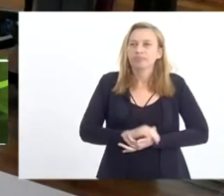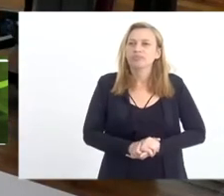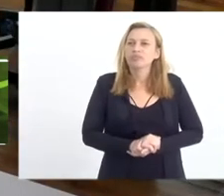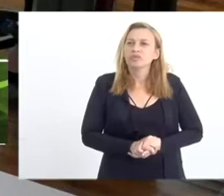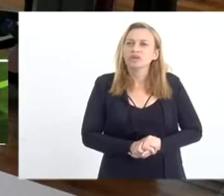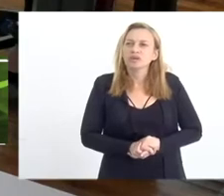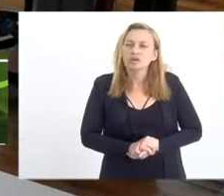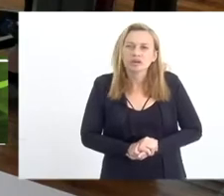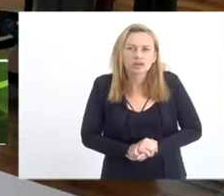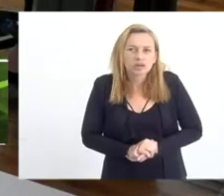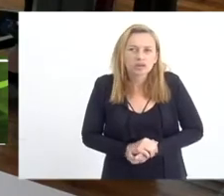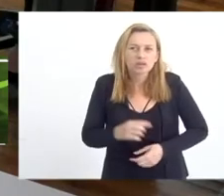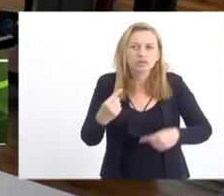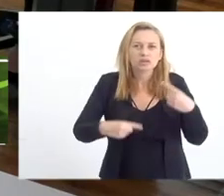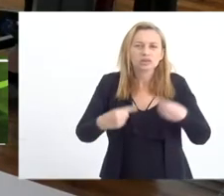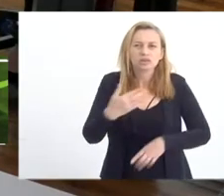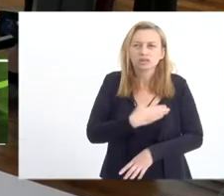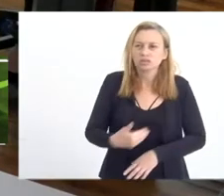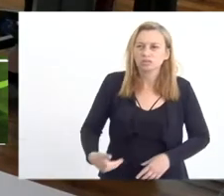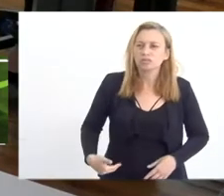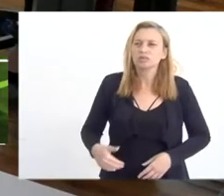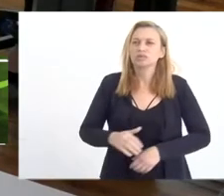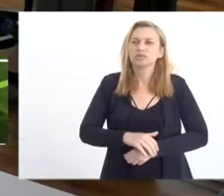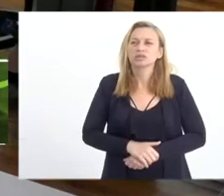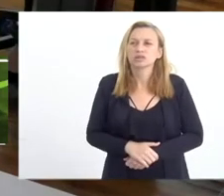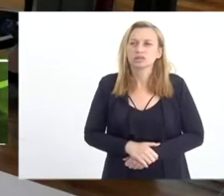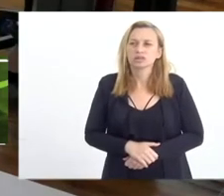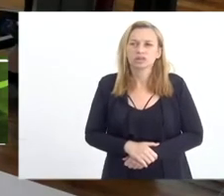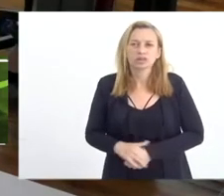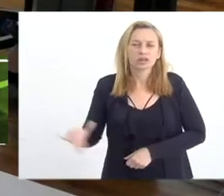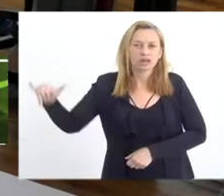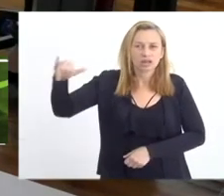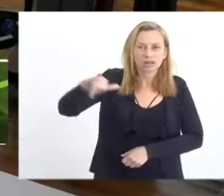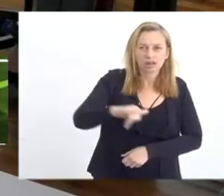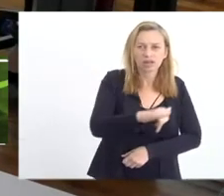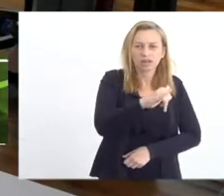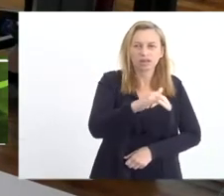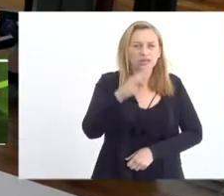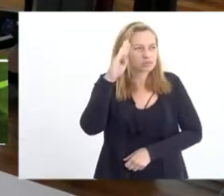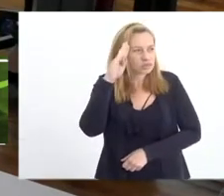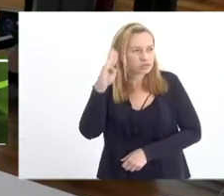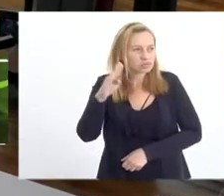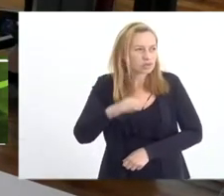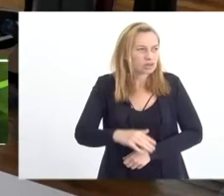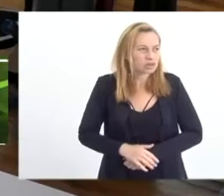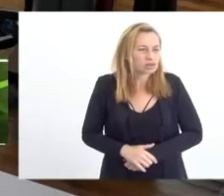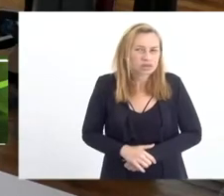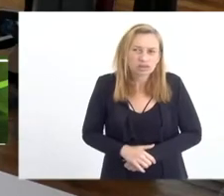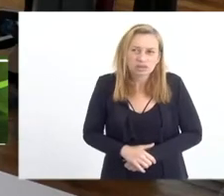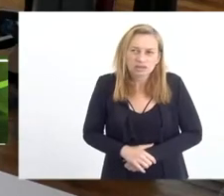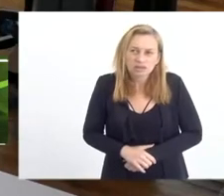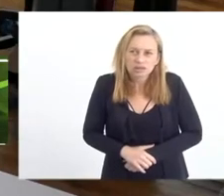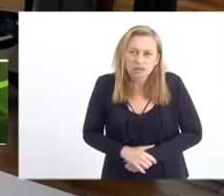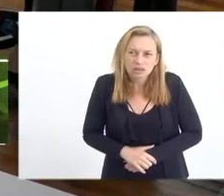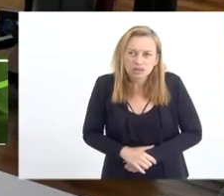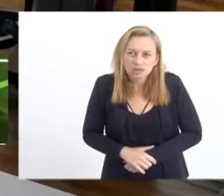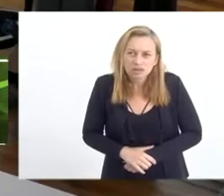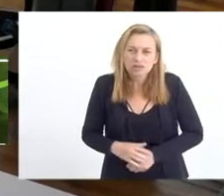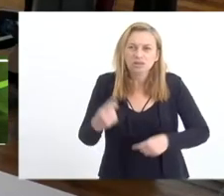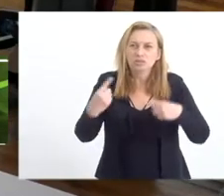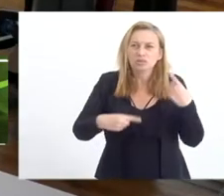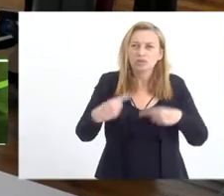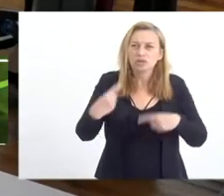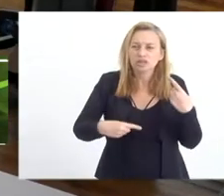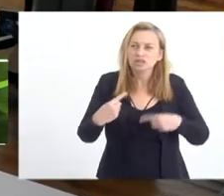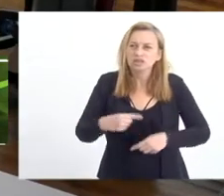política pública, para aeroporto, governamental, as outras políticas públicas,